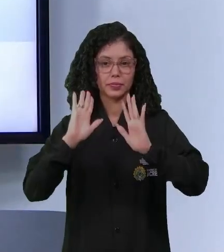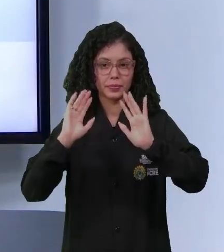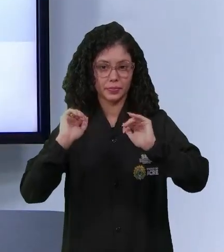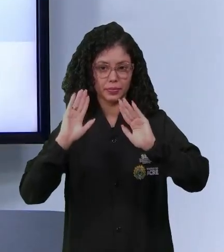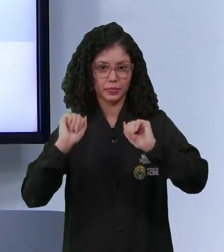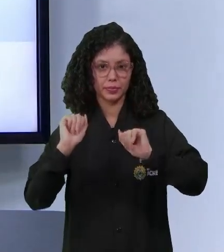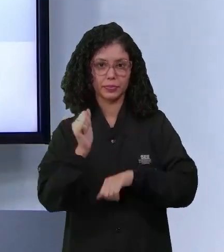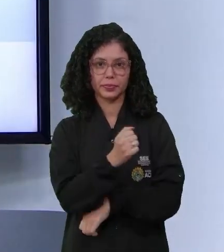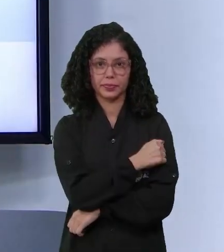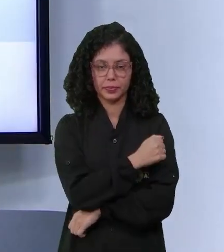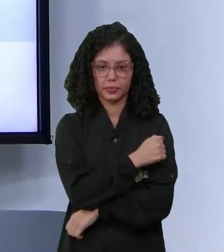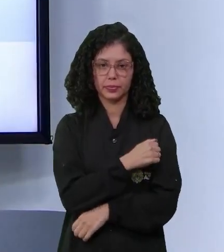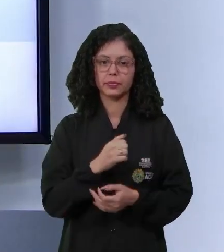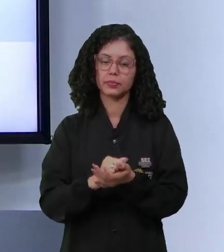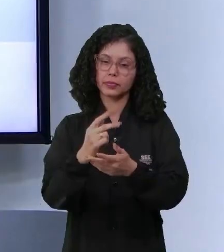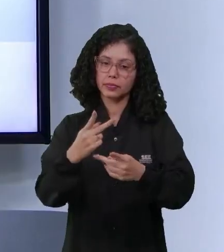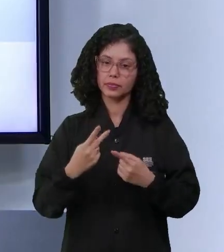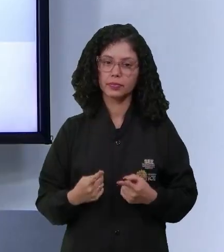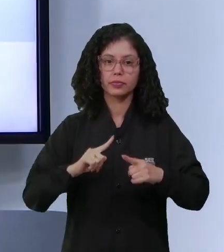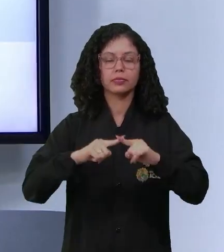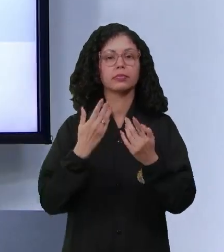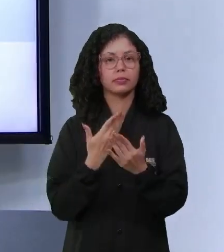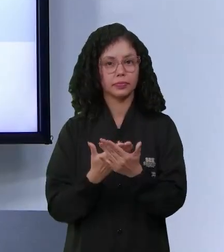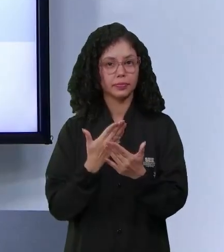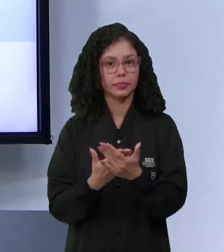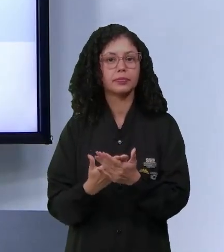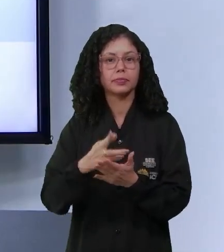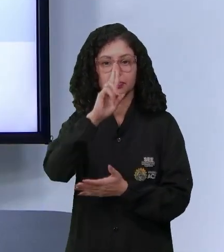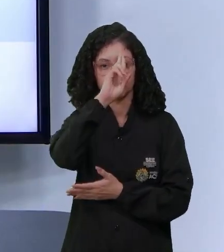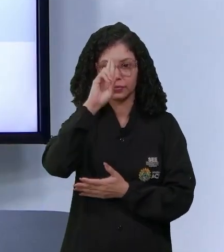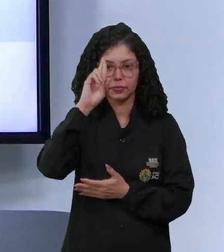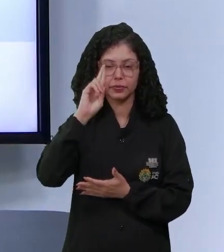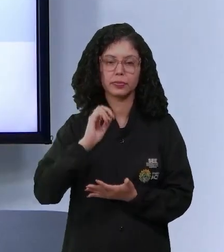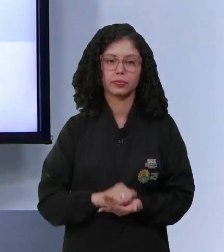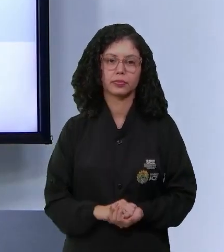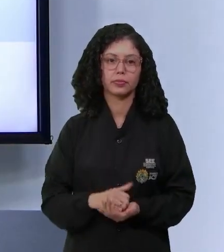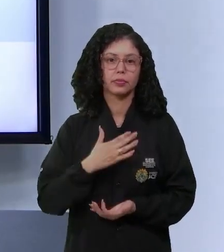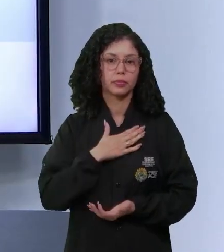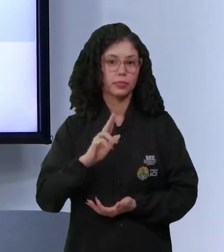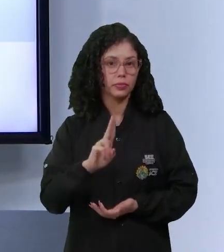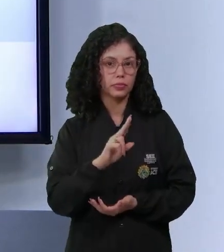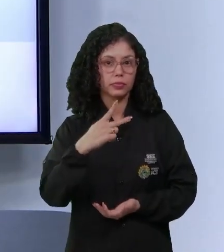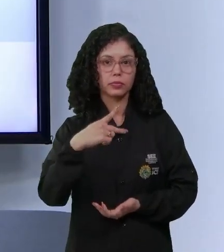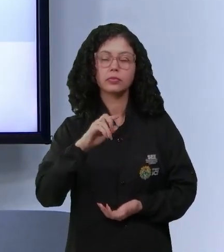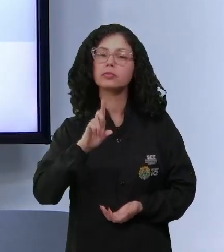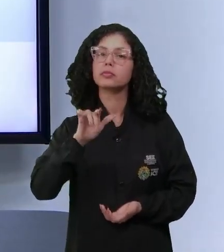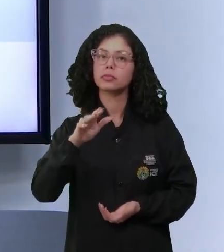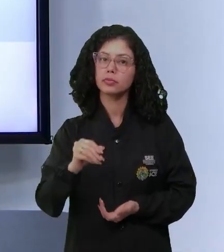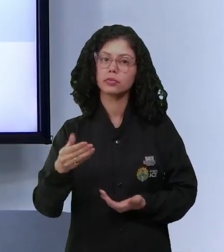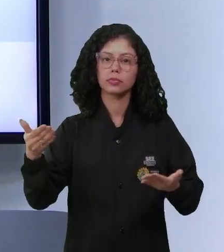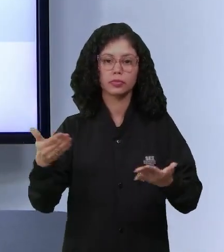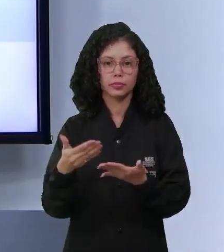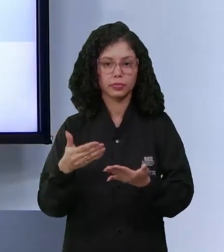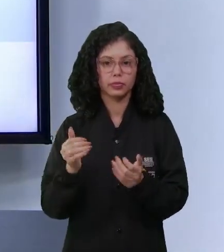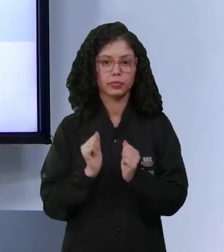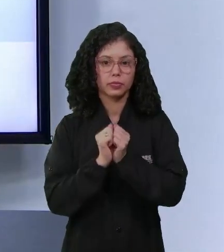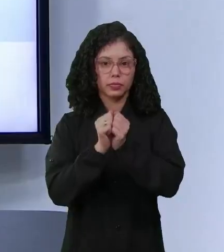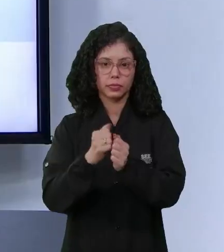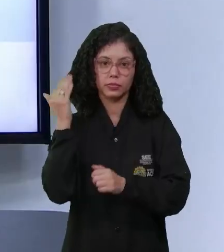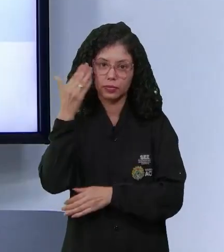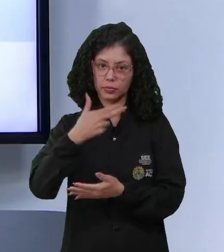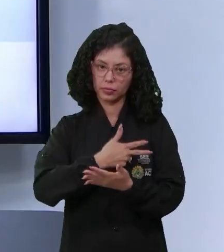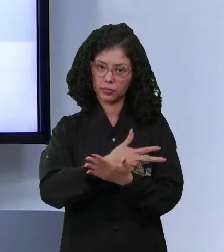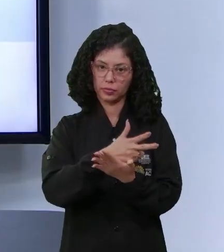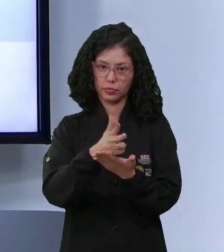Olá, alunos! Sejam todos bem-vindos a mais uma aula de História. Eu me chamo Paulo Mário e estou aqui, direto do